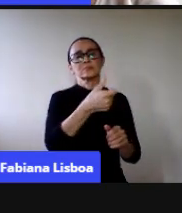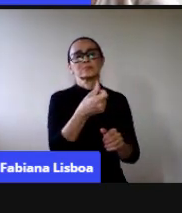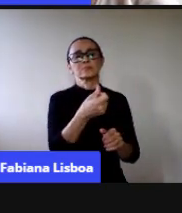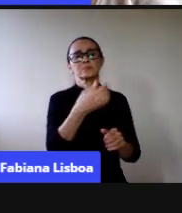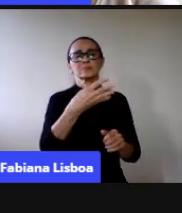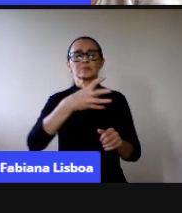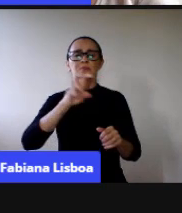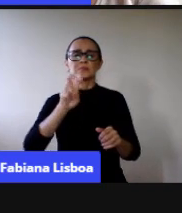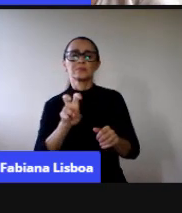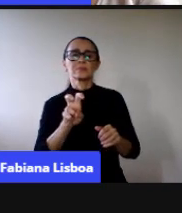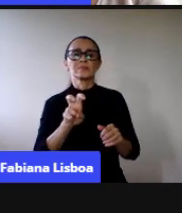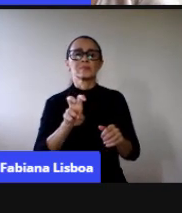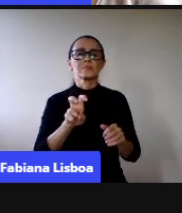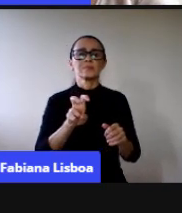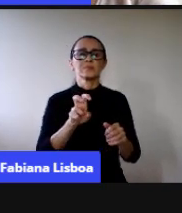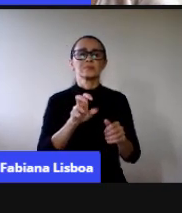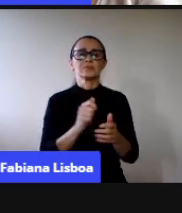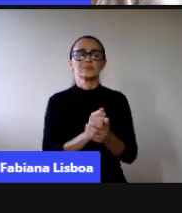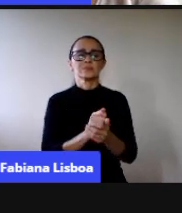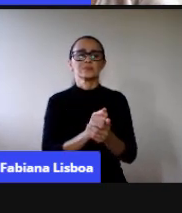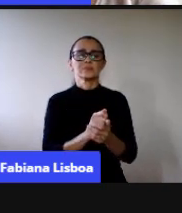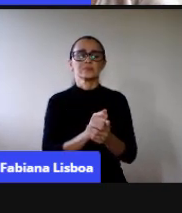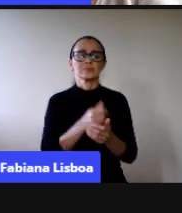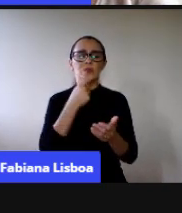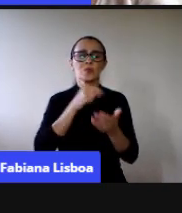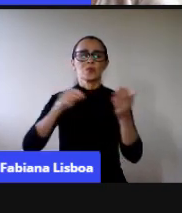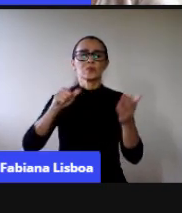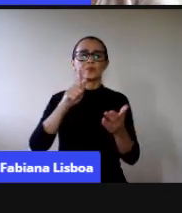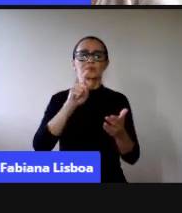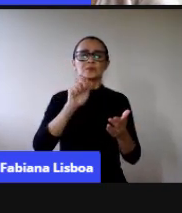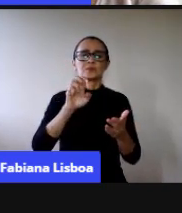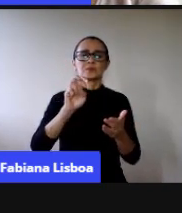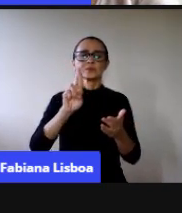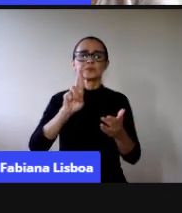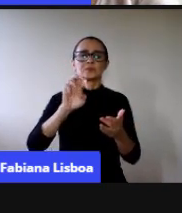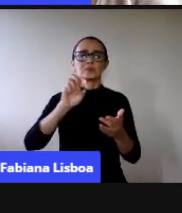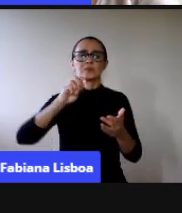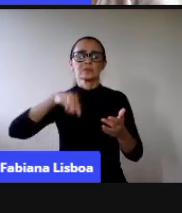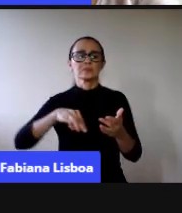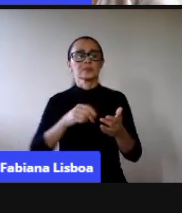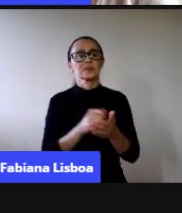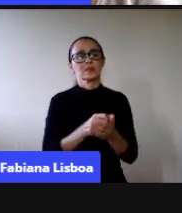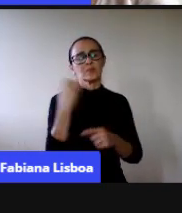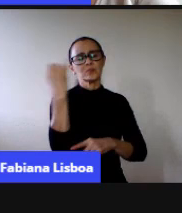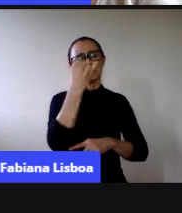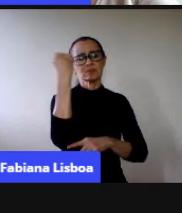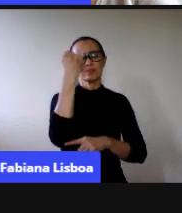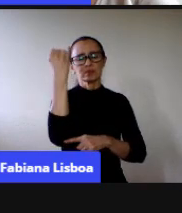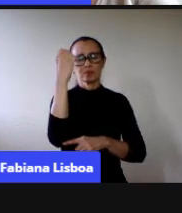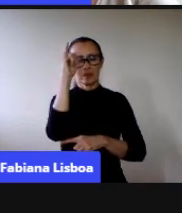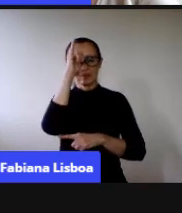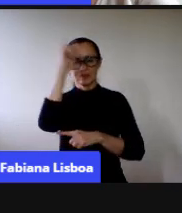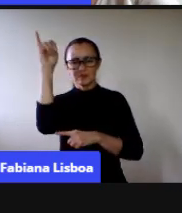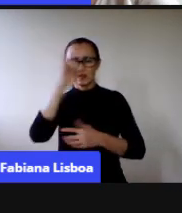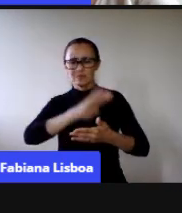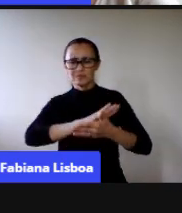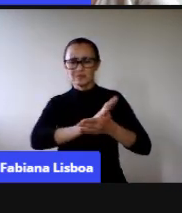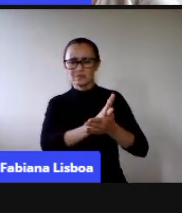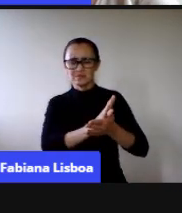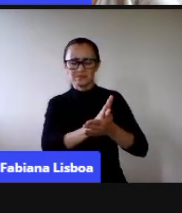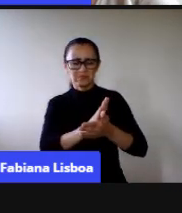que ele fala que ela é um instrumento fundamental para combater principalmente o preconceito e a